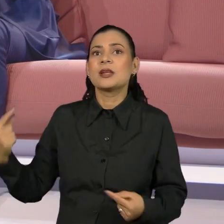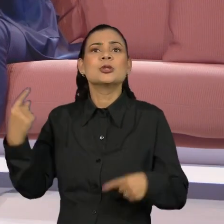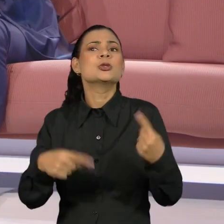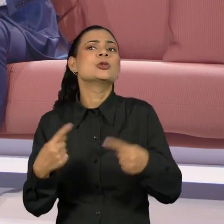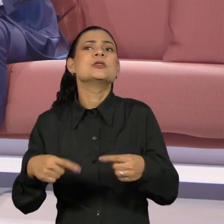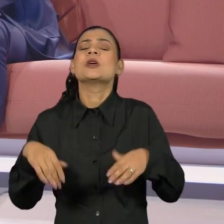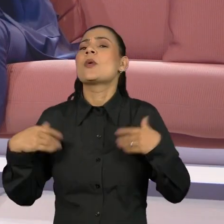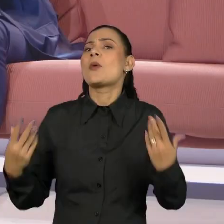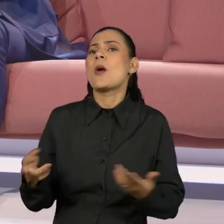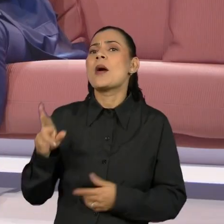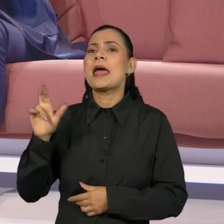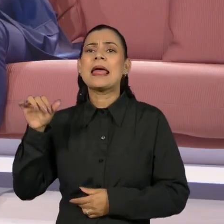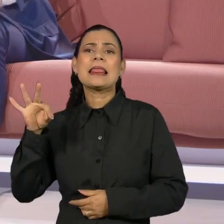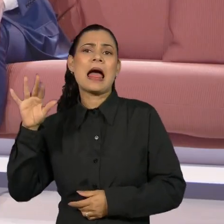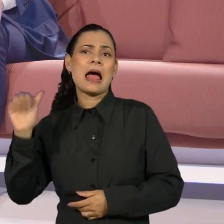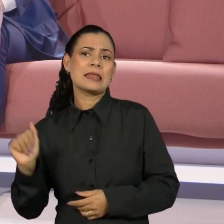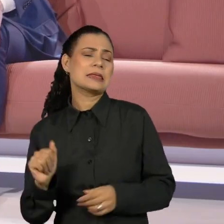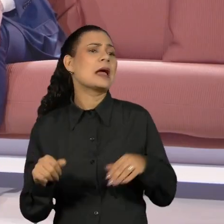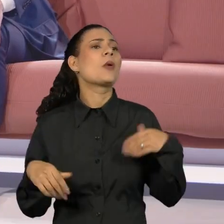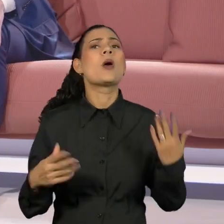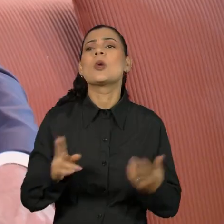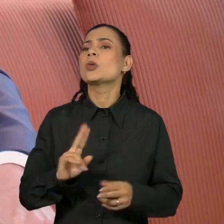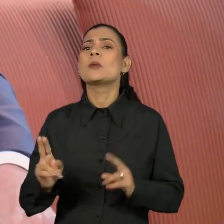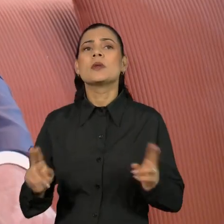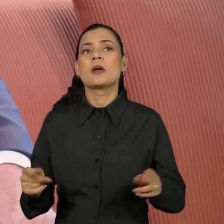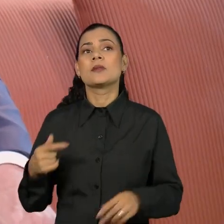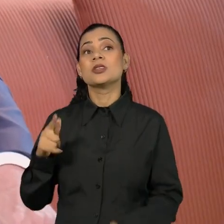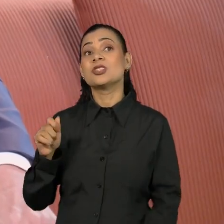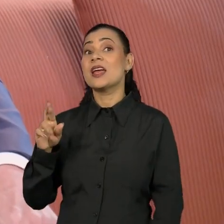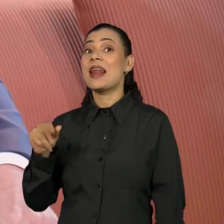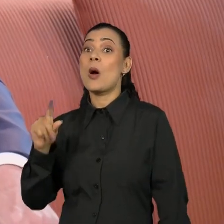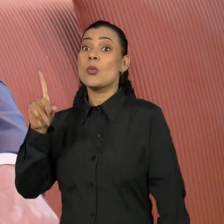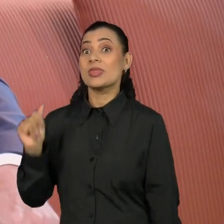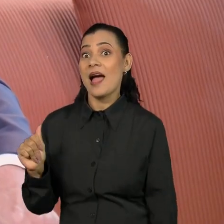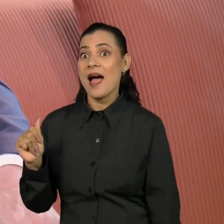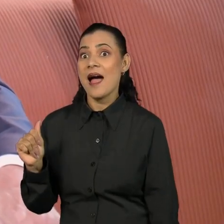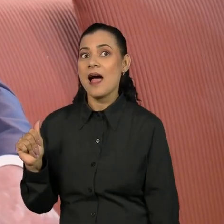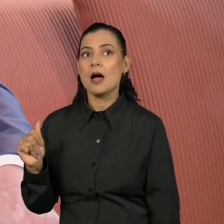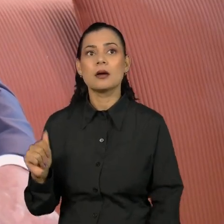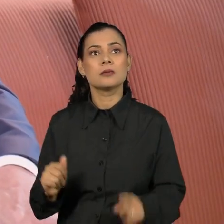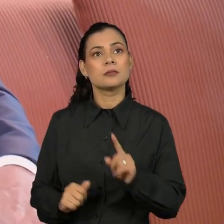discutir Renata e tal. Aí eu soltei Geralda.